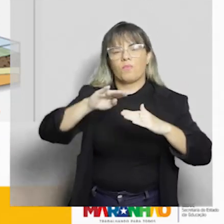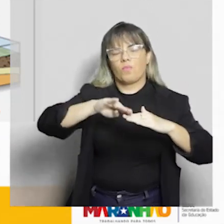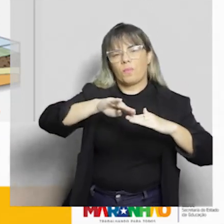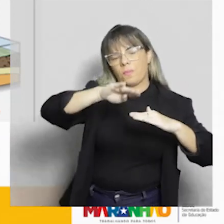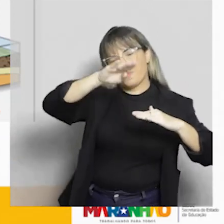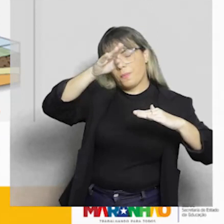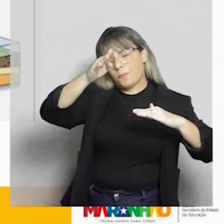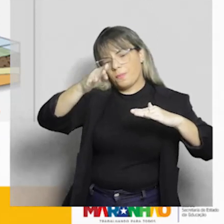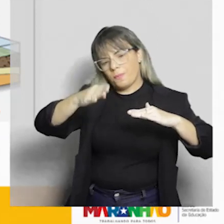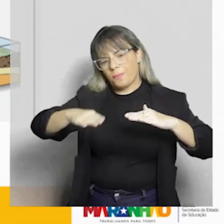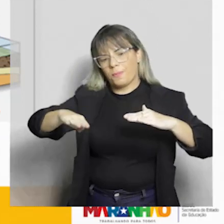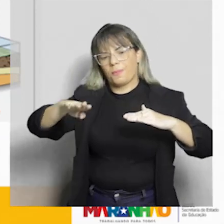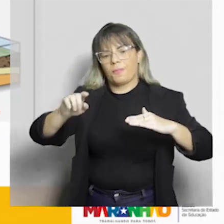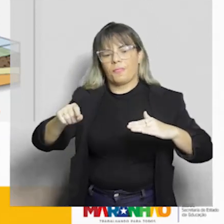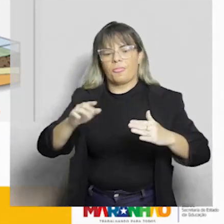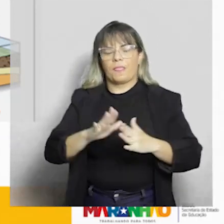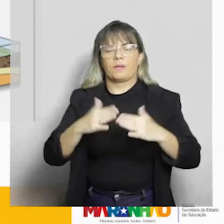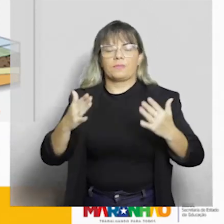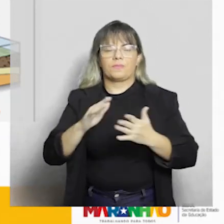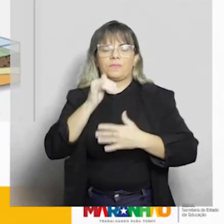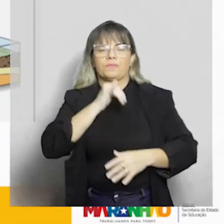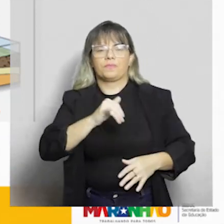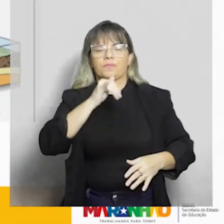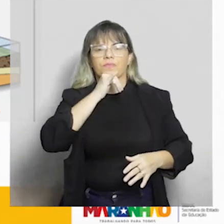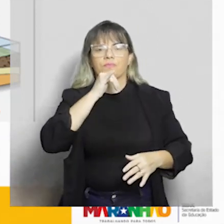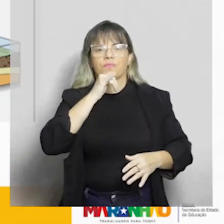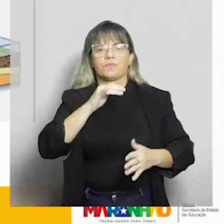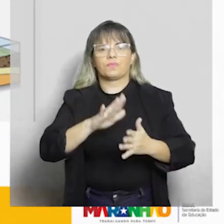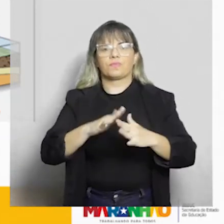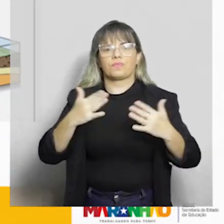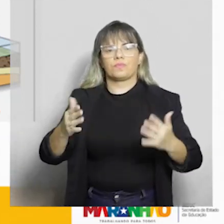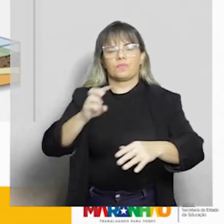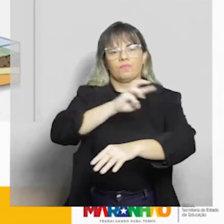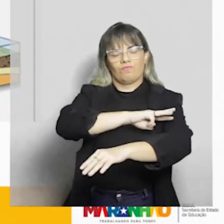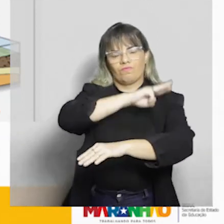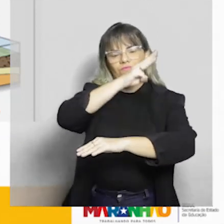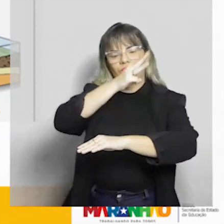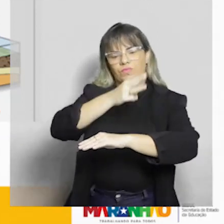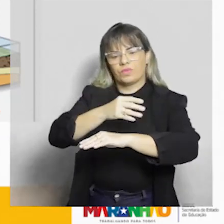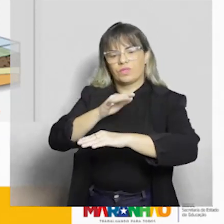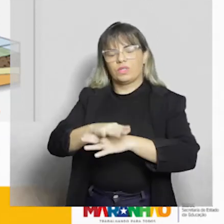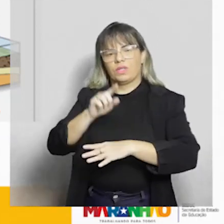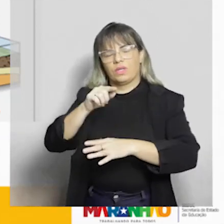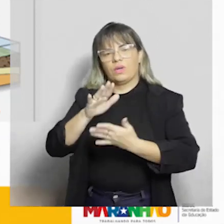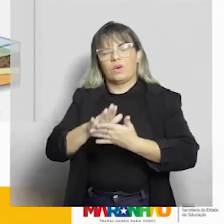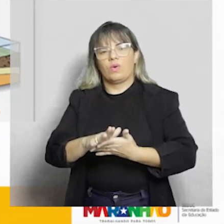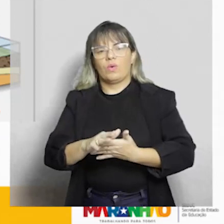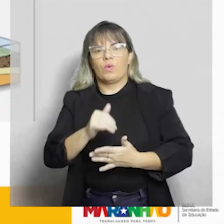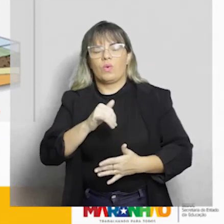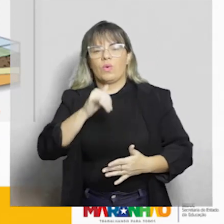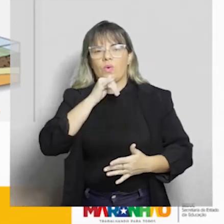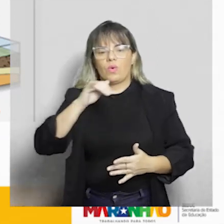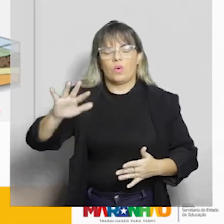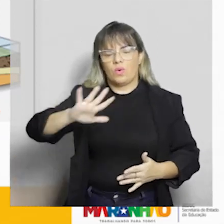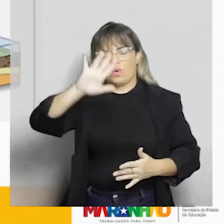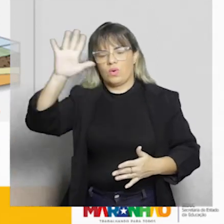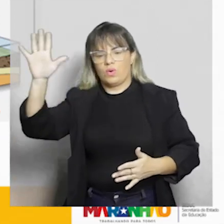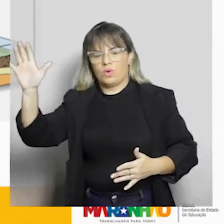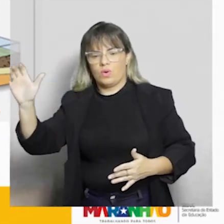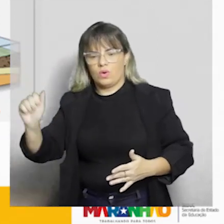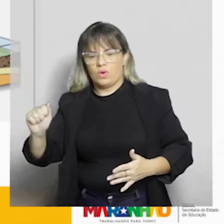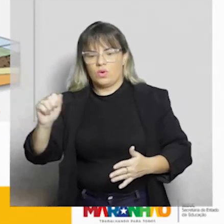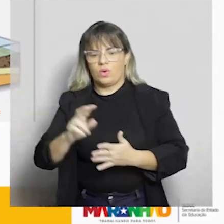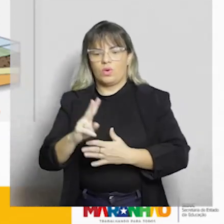de dobramentos modernos. Vou te dar um exemplo rápido aqui, por exemplo, continente asiático, tá certo? O encontro de 2 placas